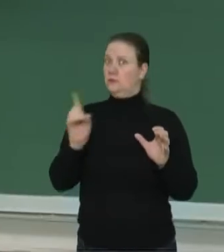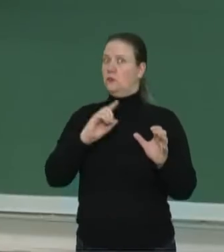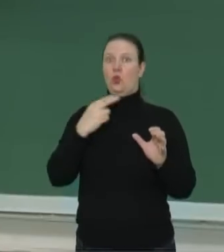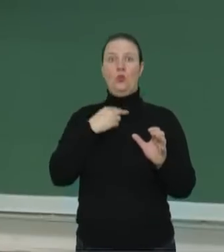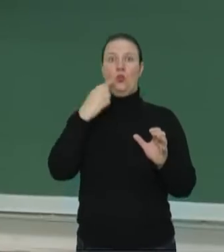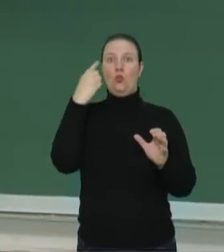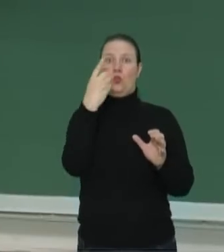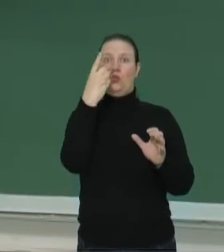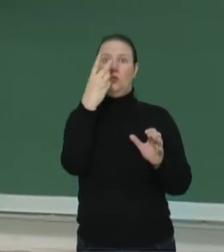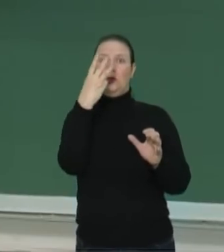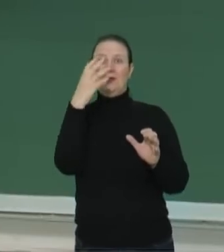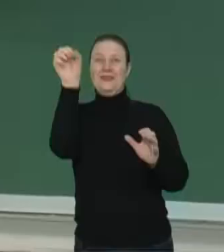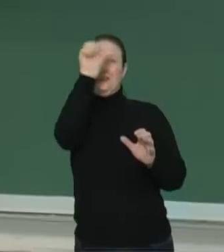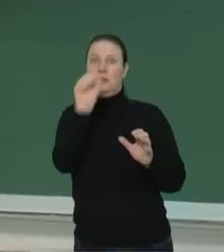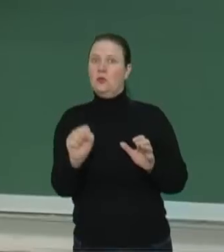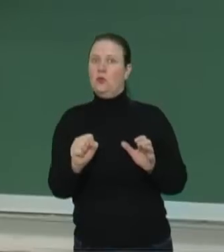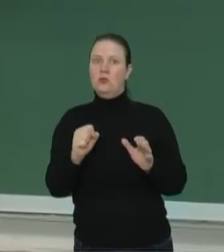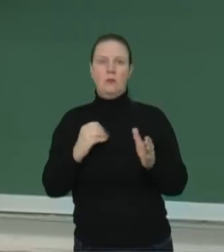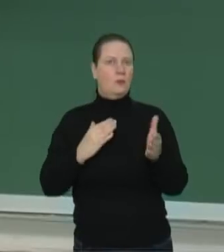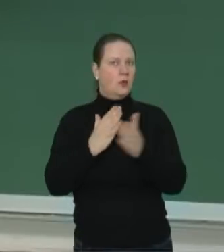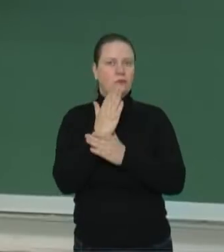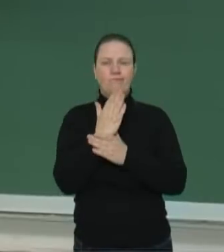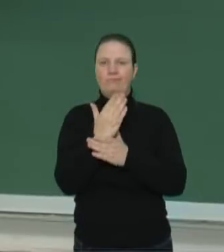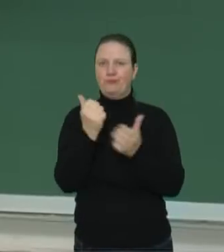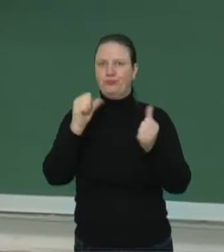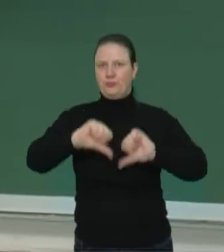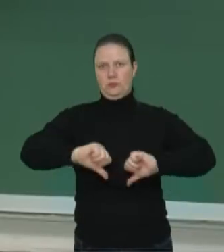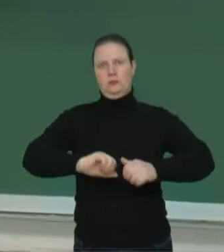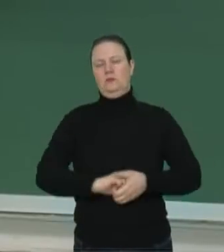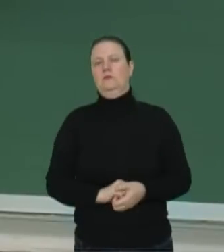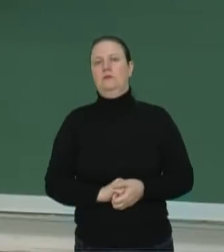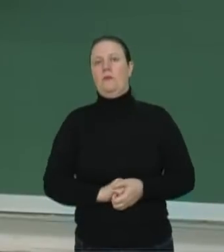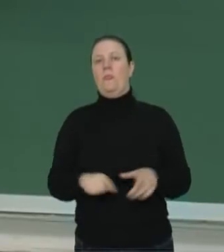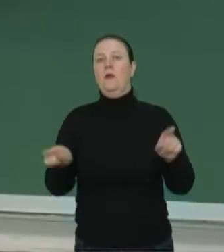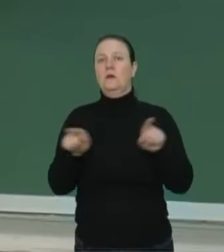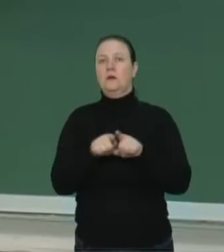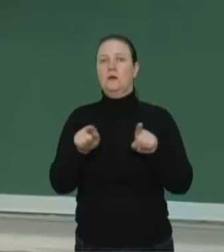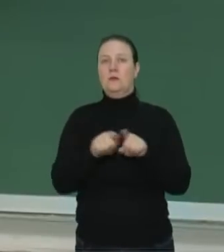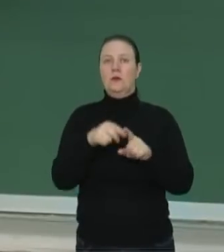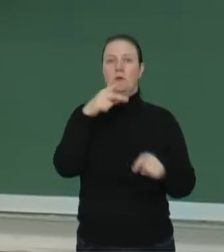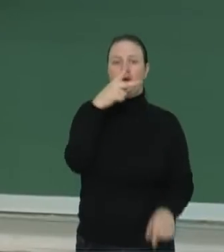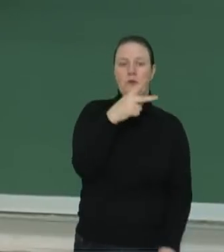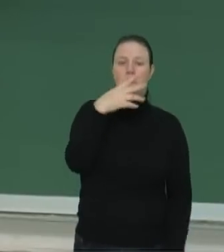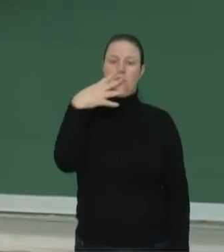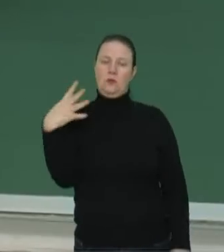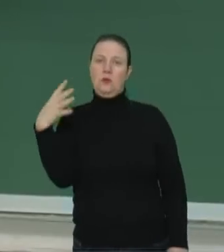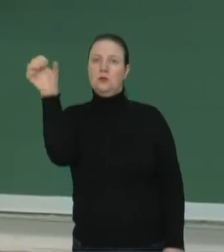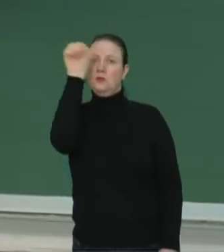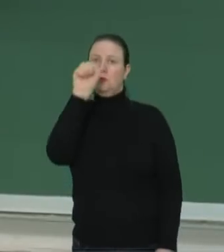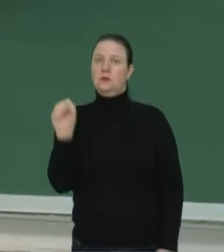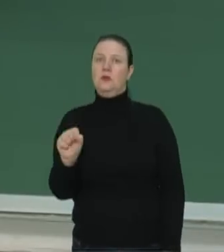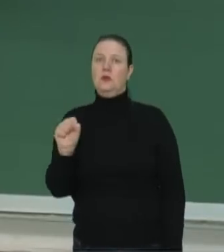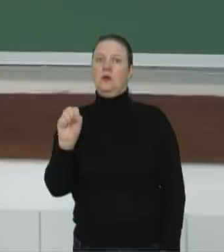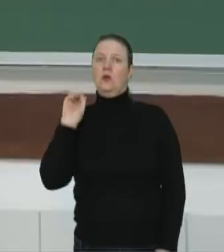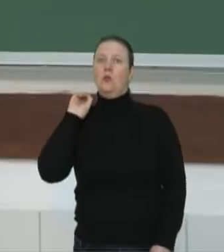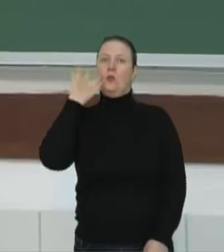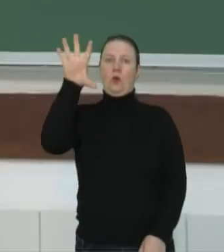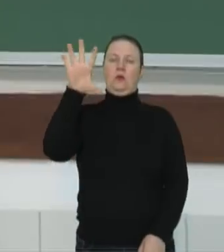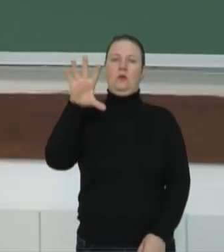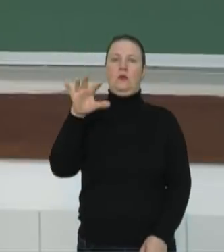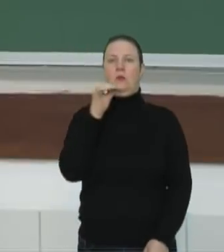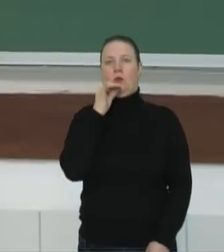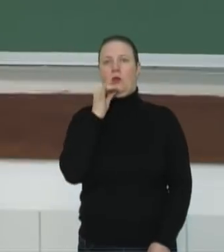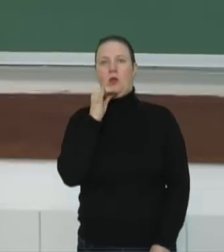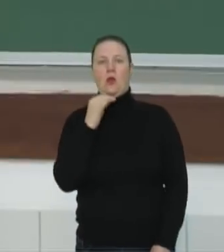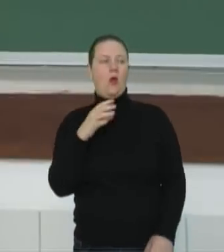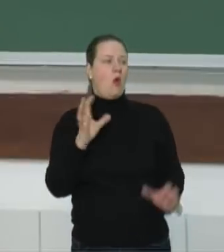os 2 dribles, né, a gente já viu o que é. Ultrapassar o limite de 24 segundos para um arremesso. A partir do momento